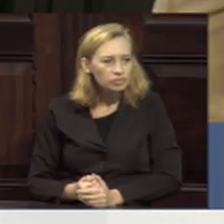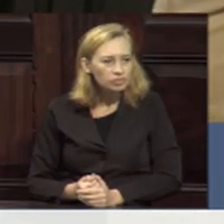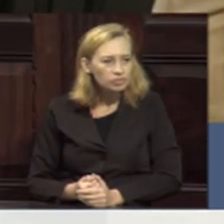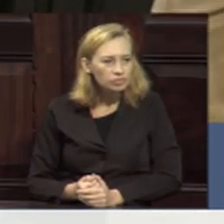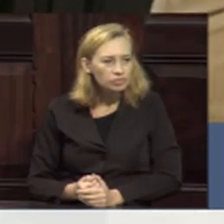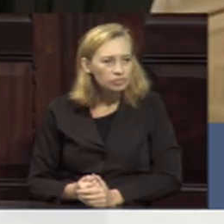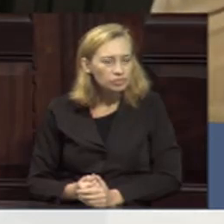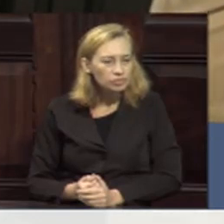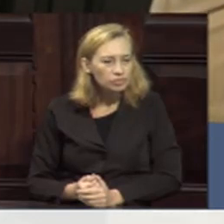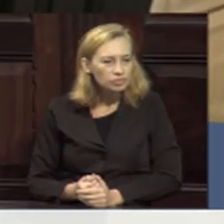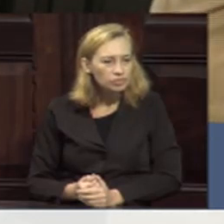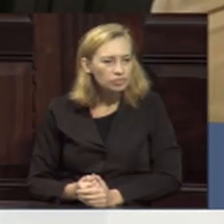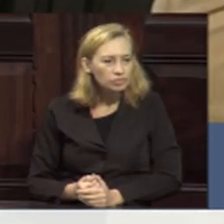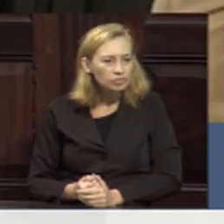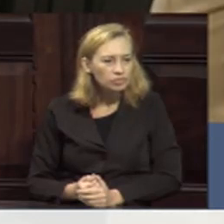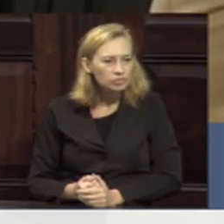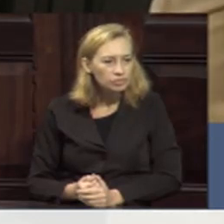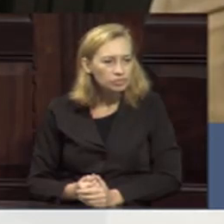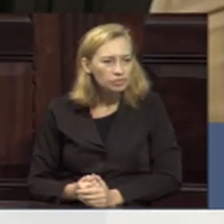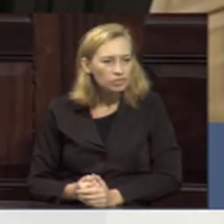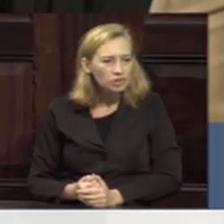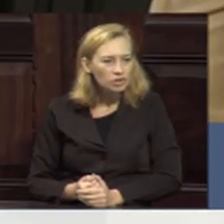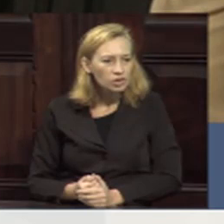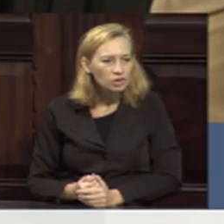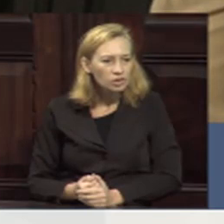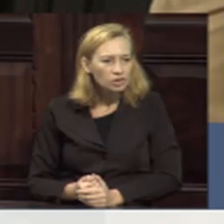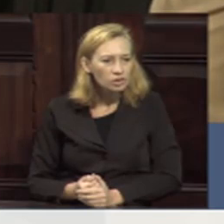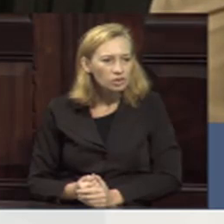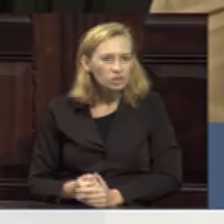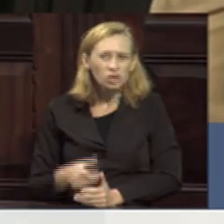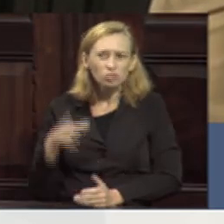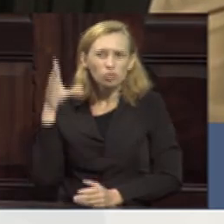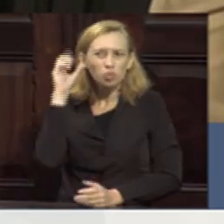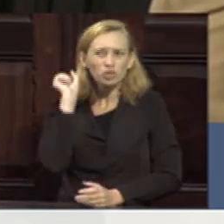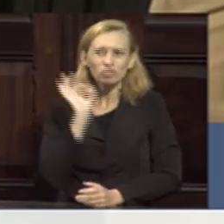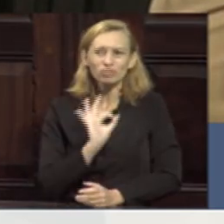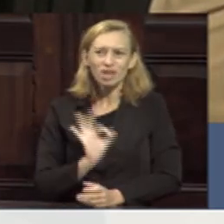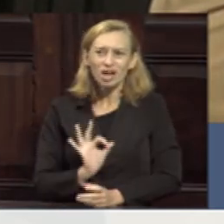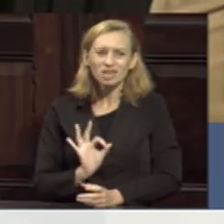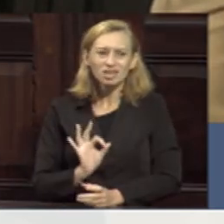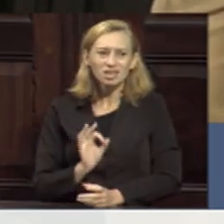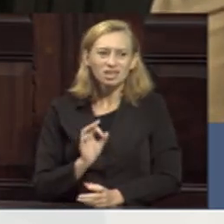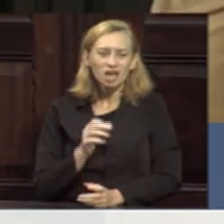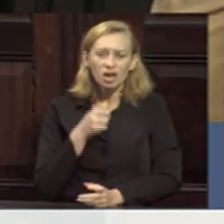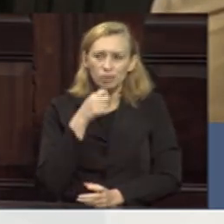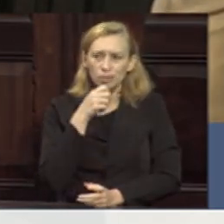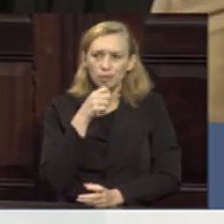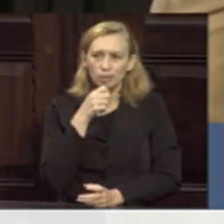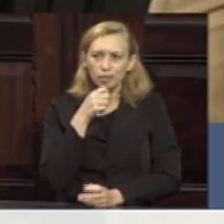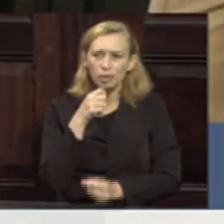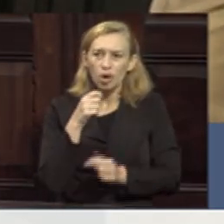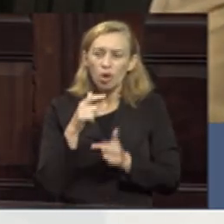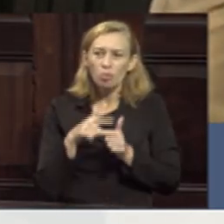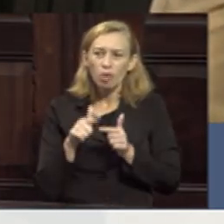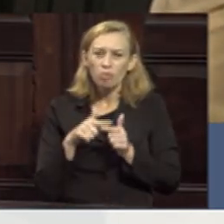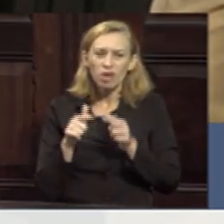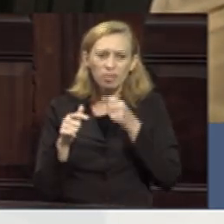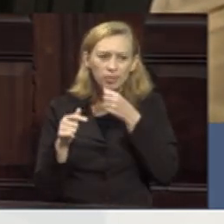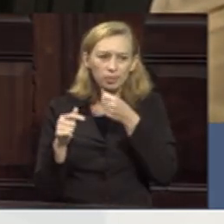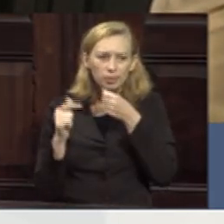A comoção é muito grande, né? Realmente isso daí entrou